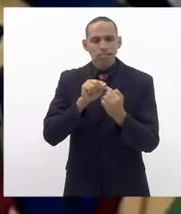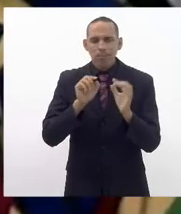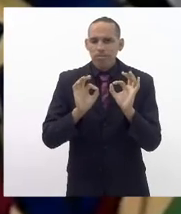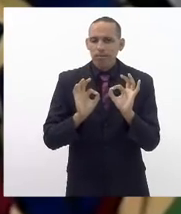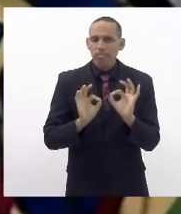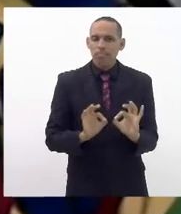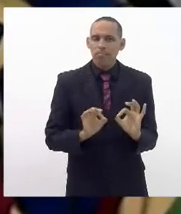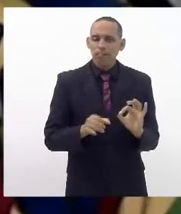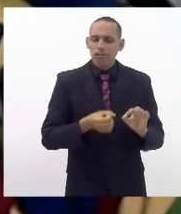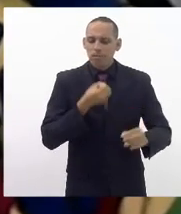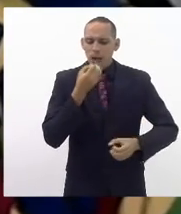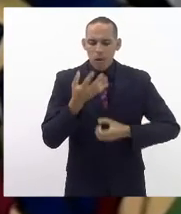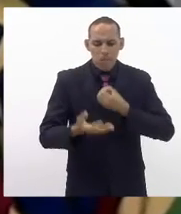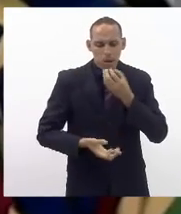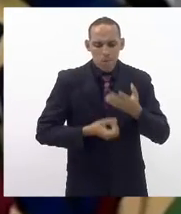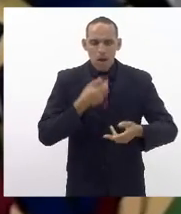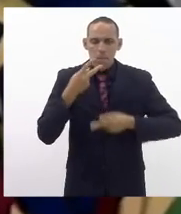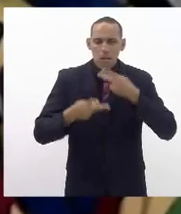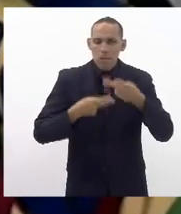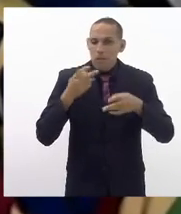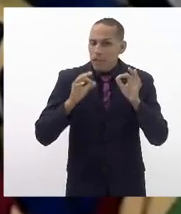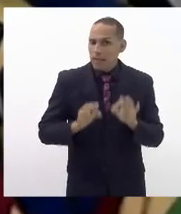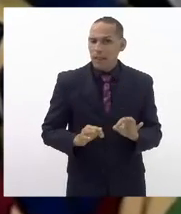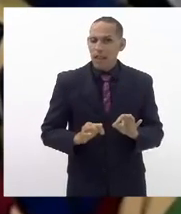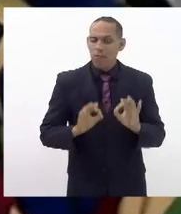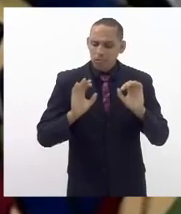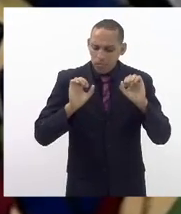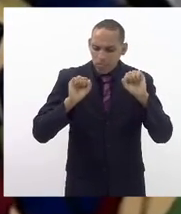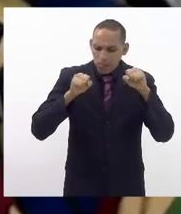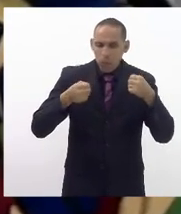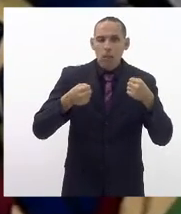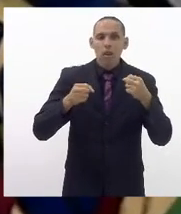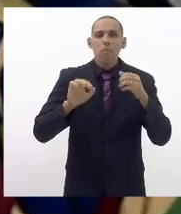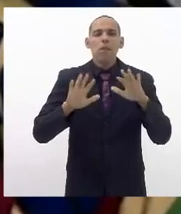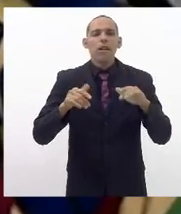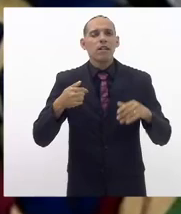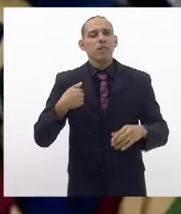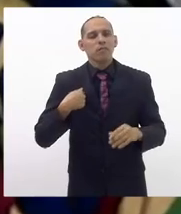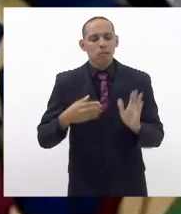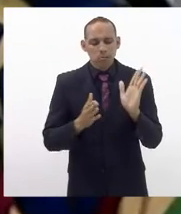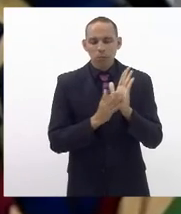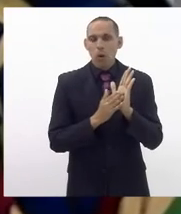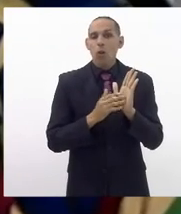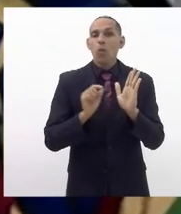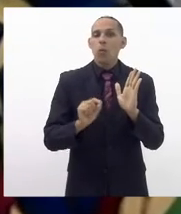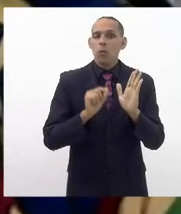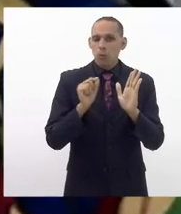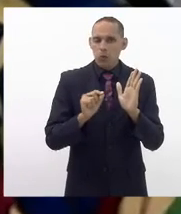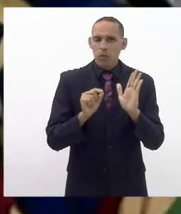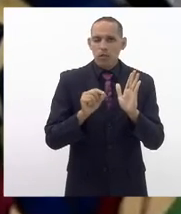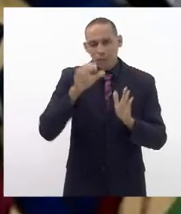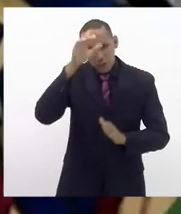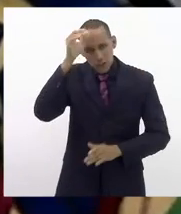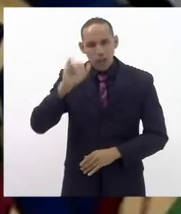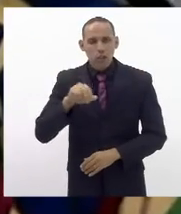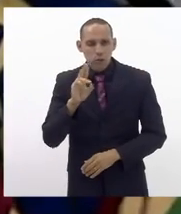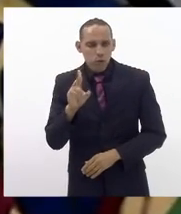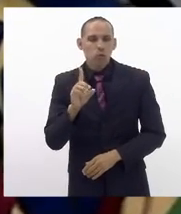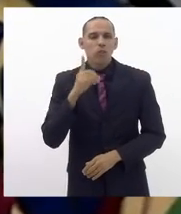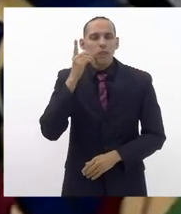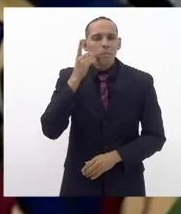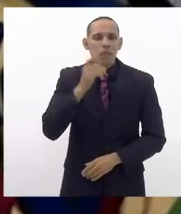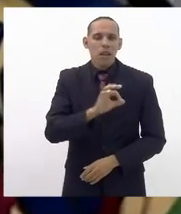fala, né, foi muito enfática, mas fica aqui a proposição, eu te ajudo, deputada Marta